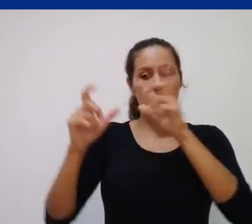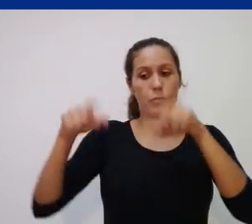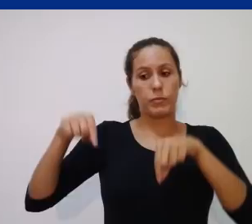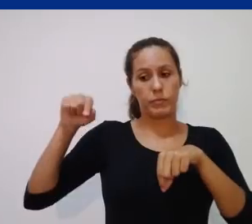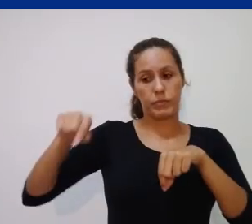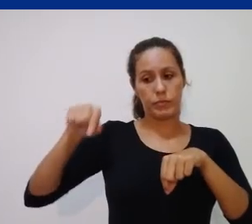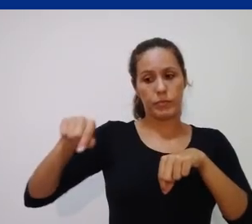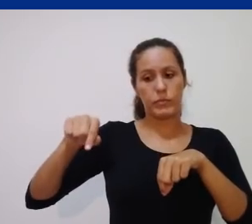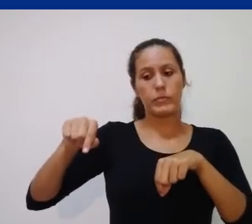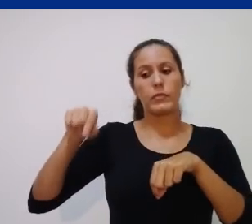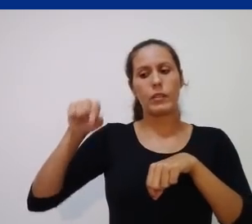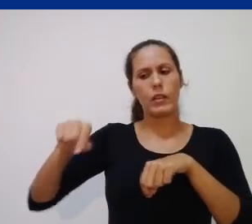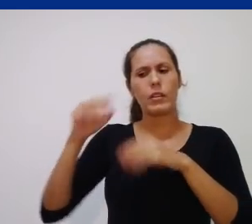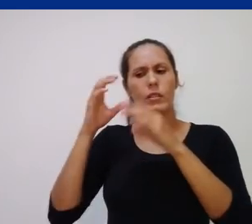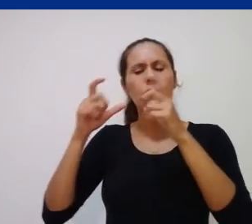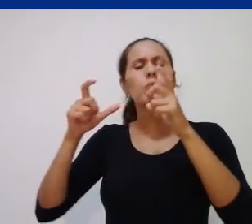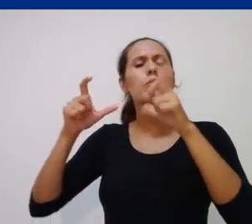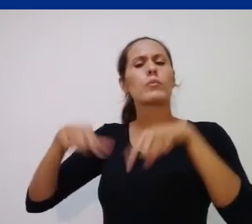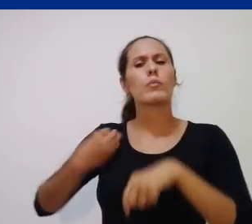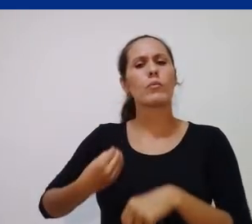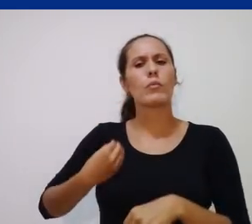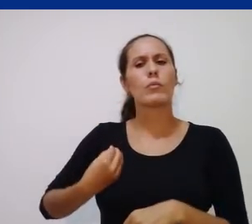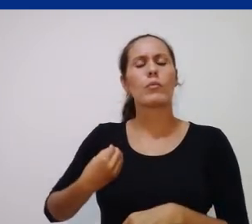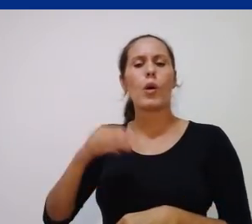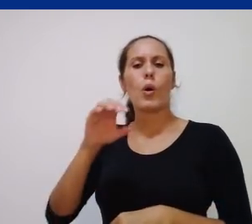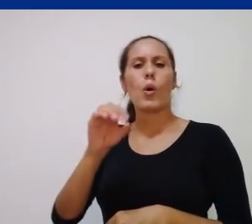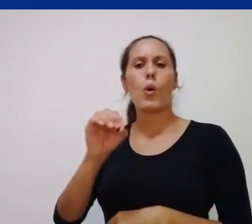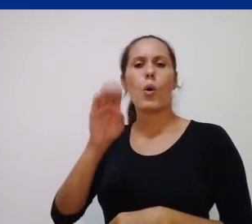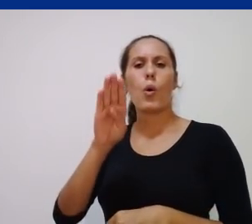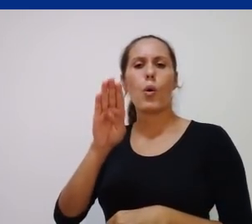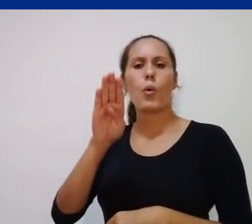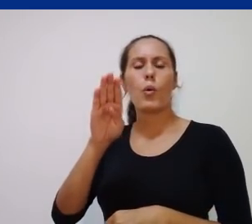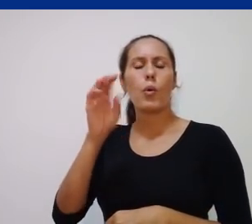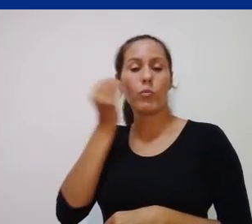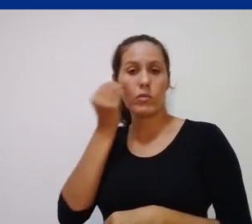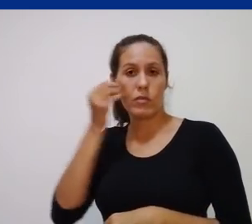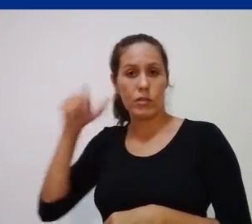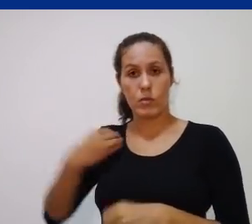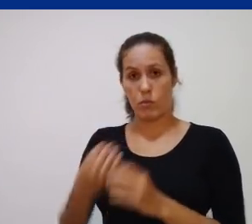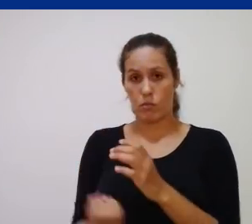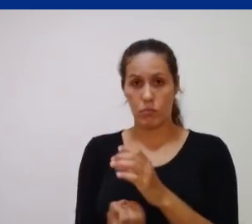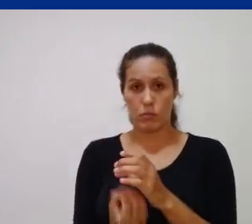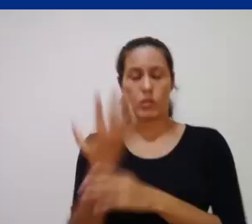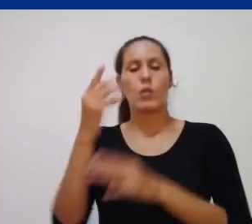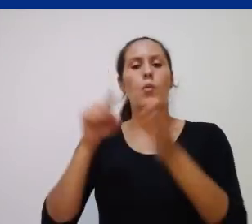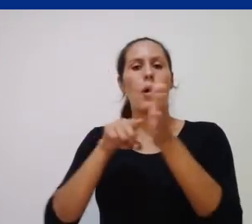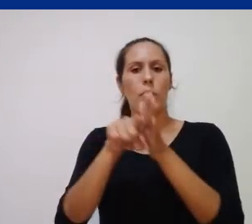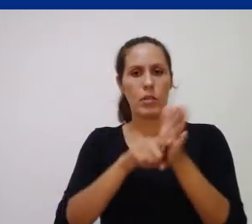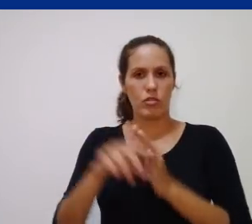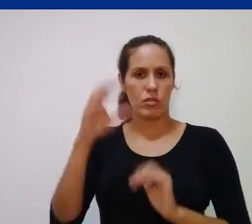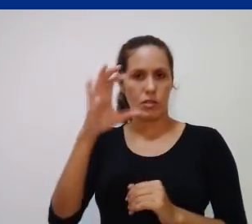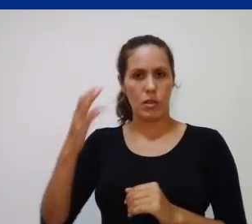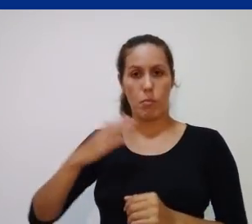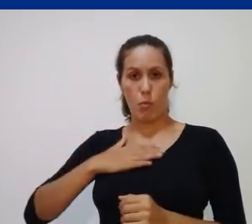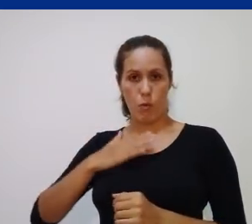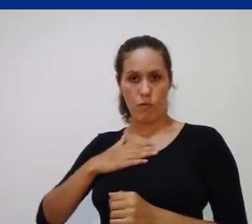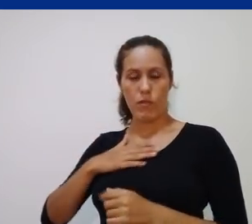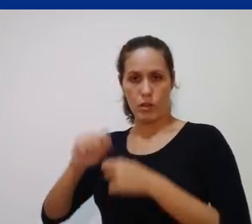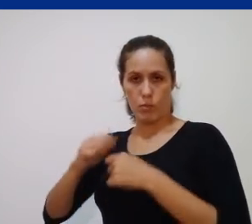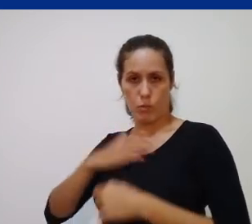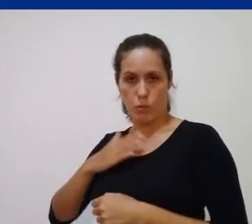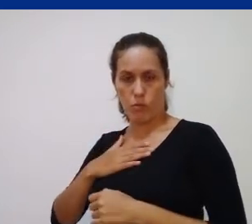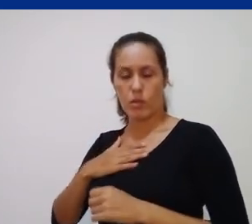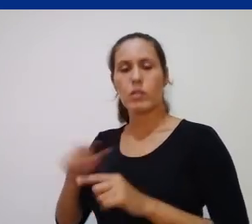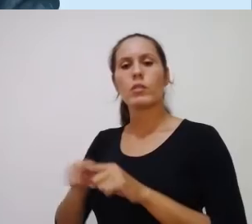Esse observatório é fruto de uma pesquisa científica realizada por mim e por um grupo do qual eu faço parte, que